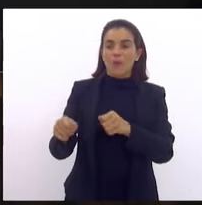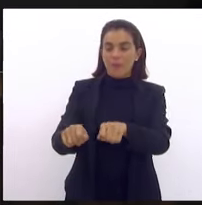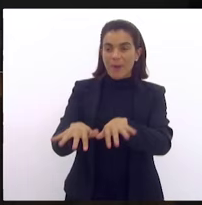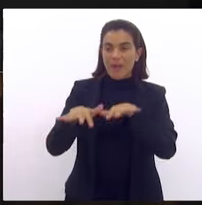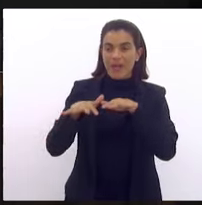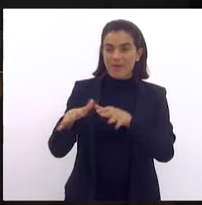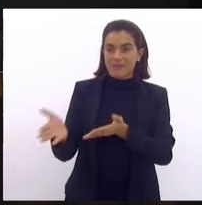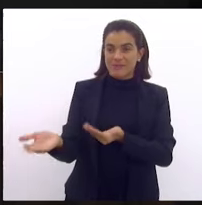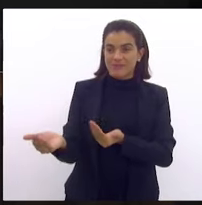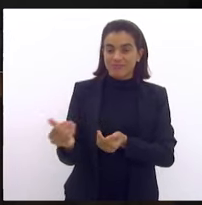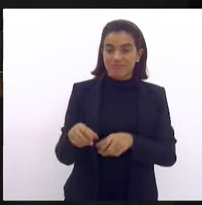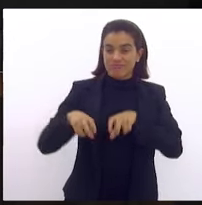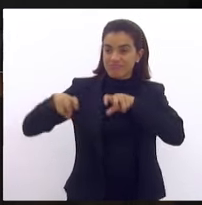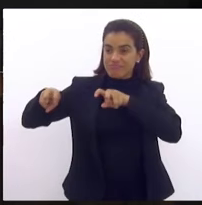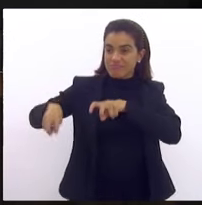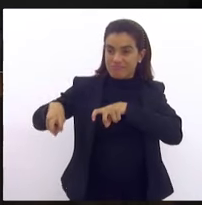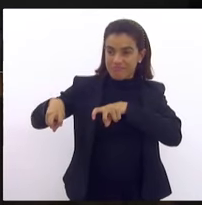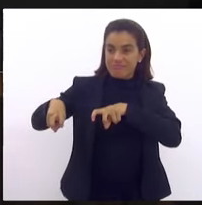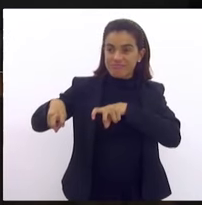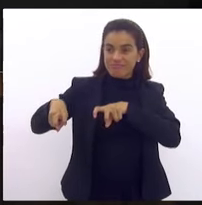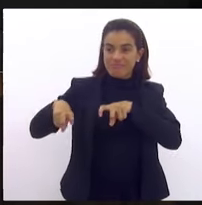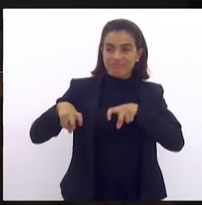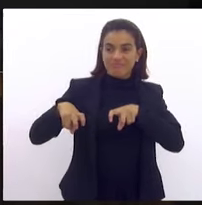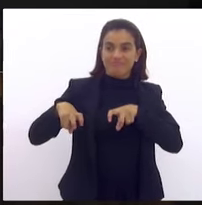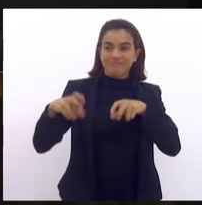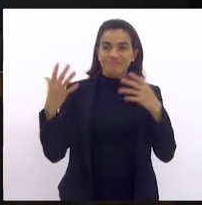a sessão aqui ao nosso lado, por favor, compondo a mesa.